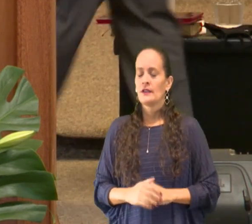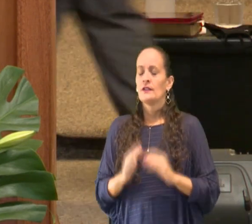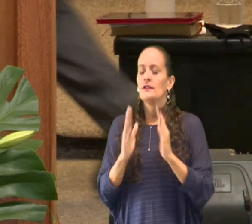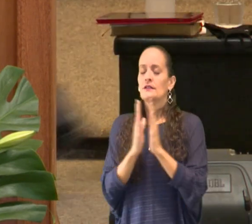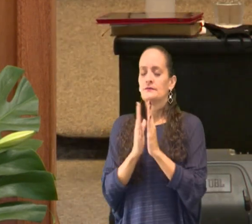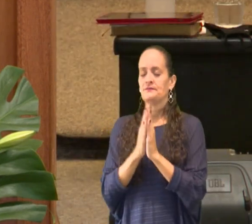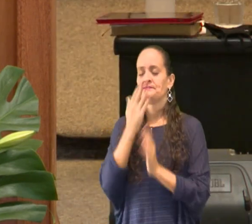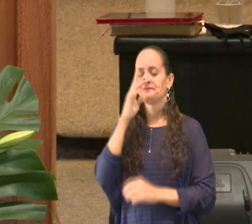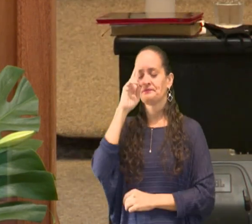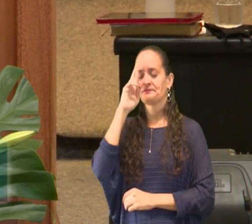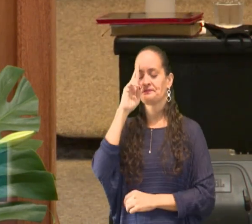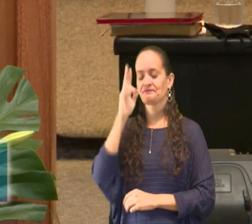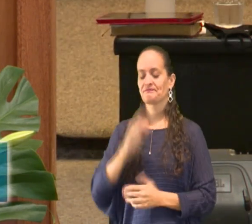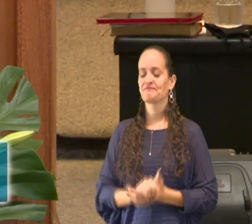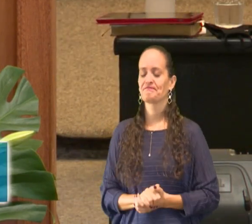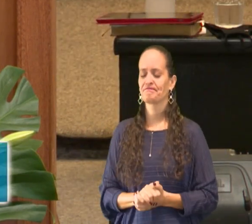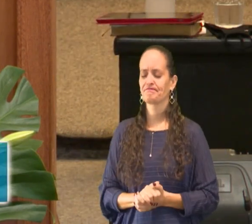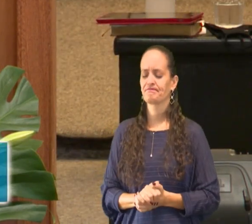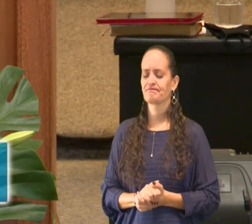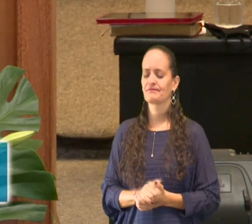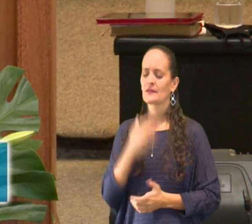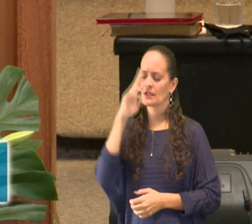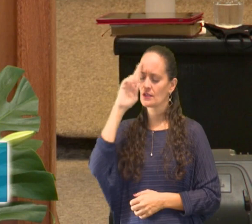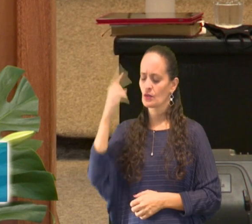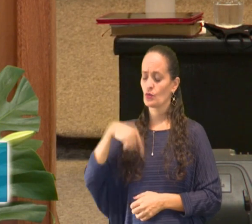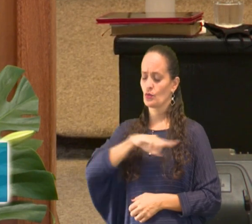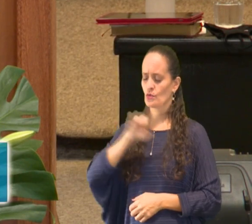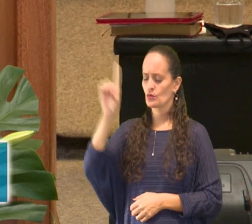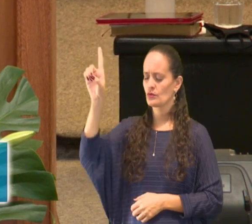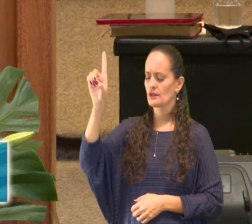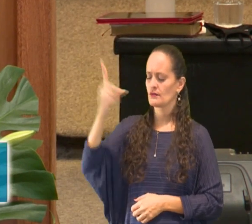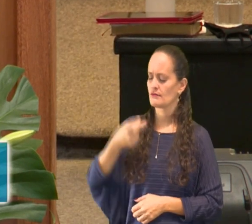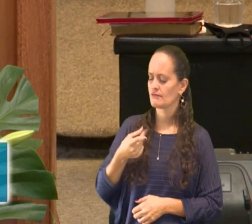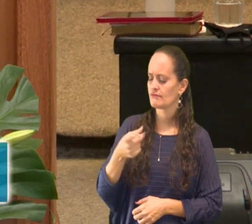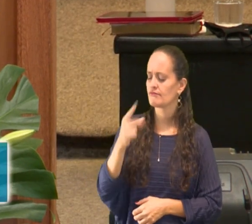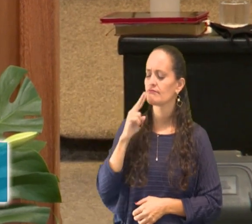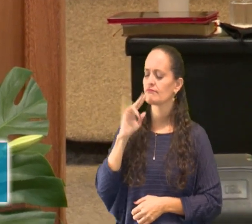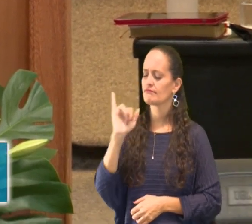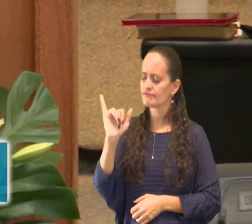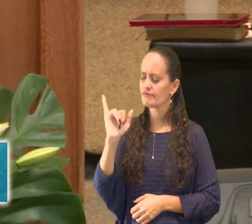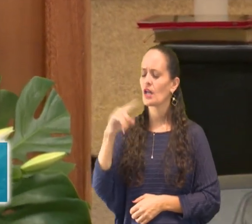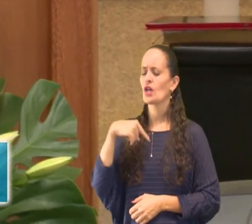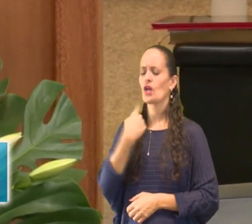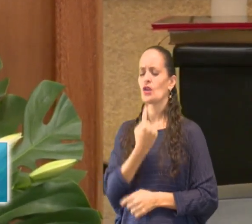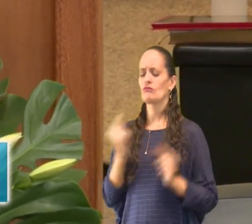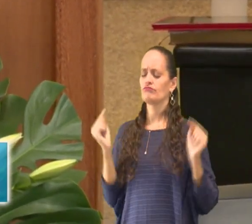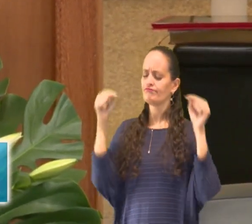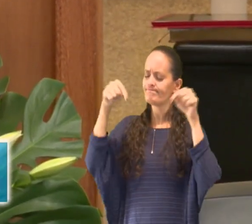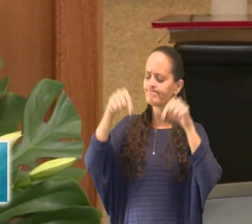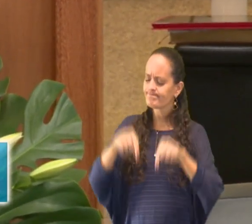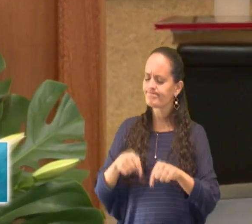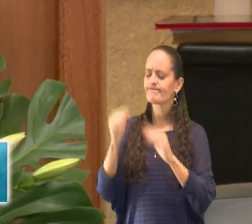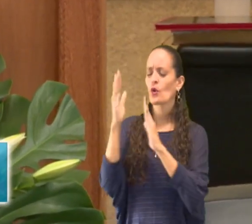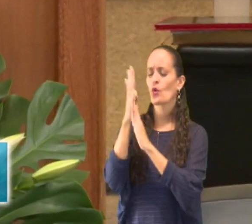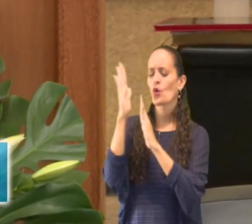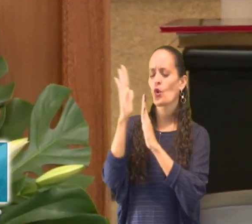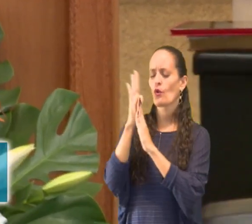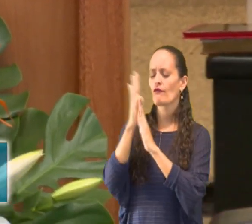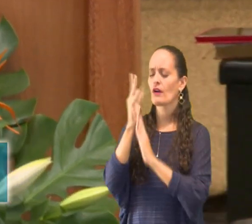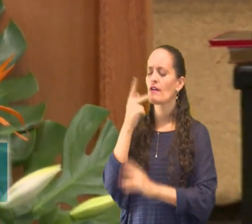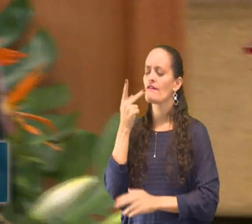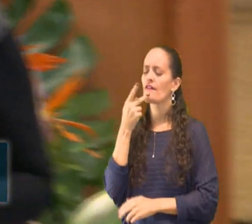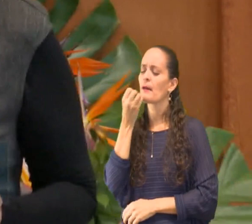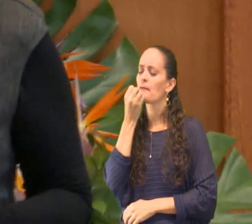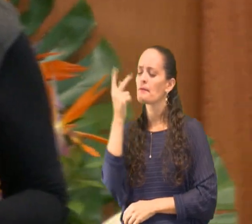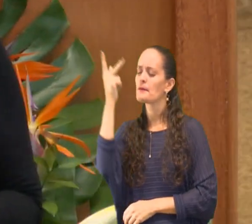Oremos, irmãos. Senhor, nosso Deus e eterno Pai, nós estamos aqui para louvar e bendizer